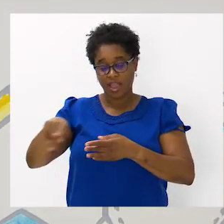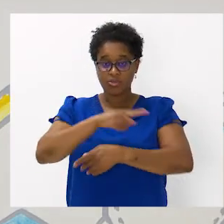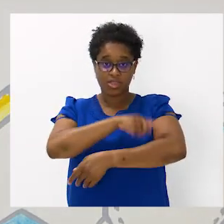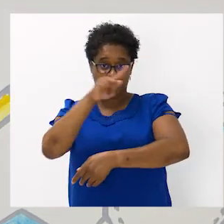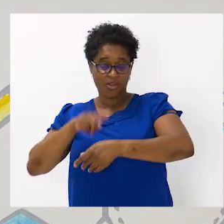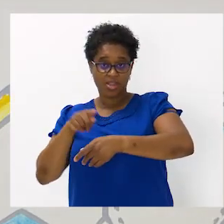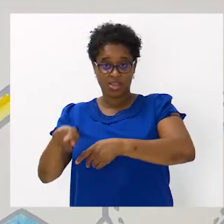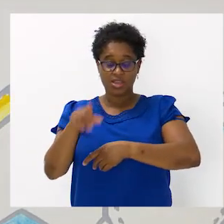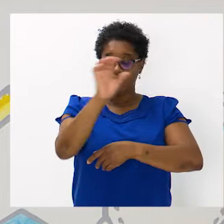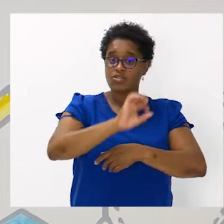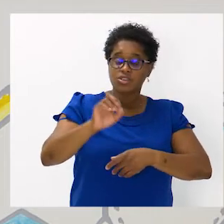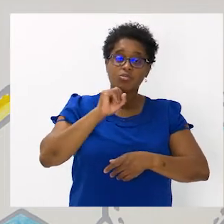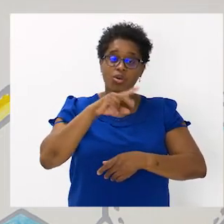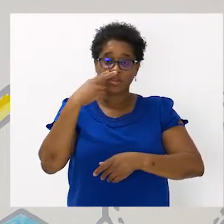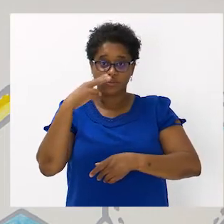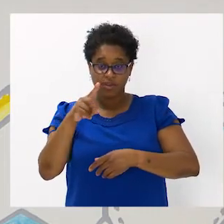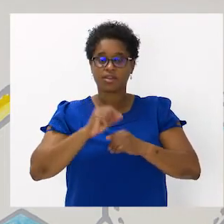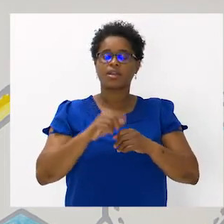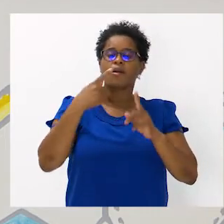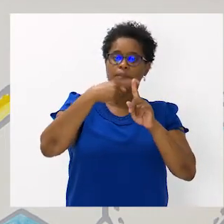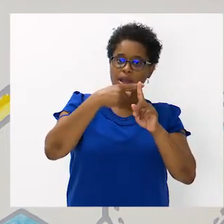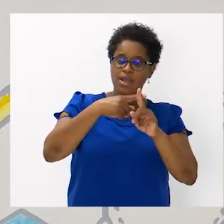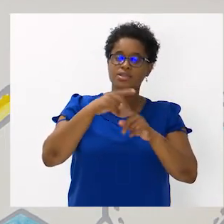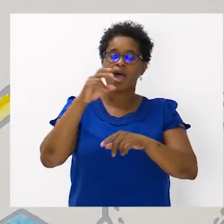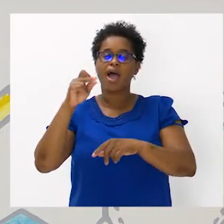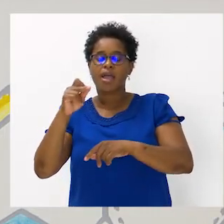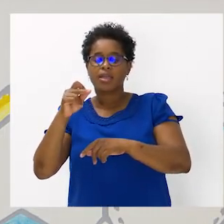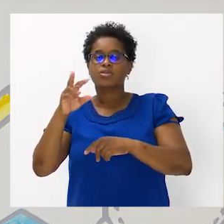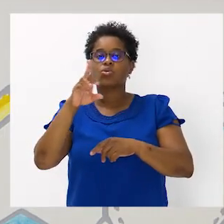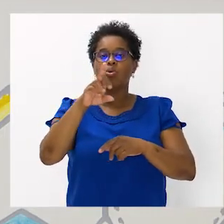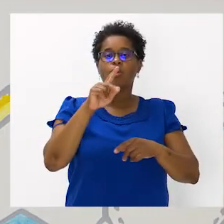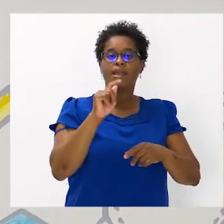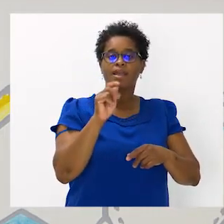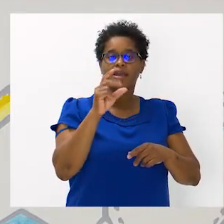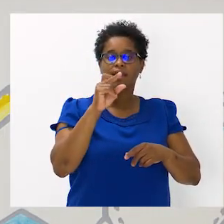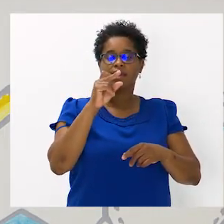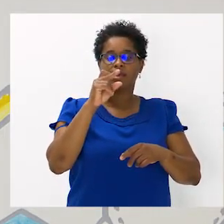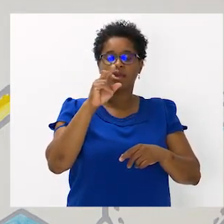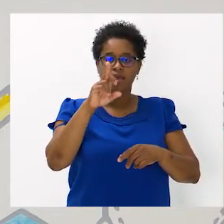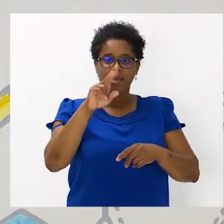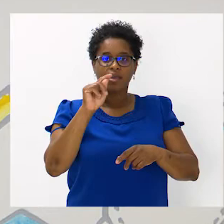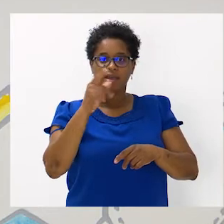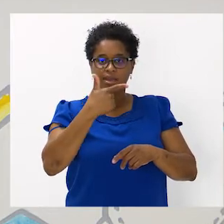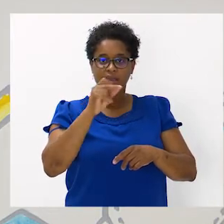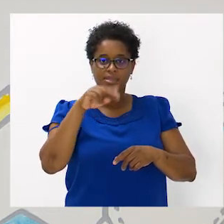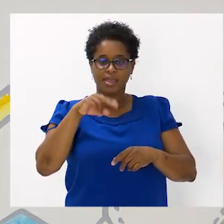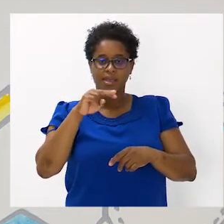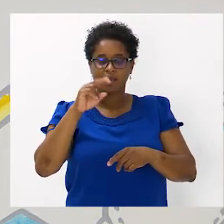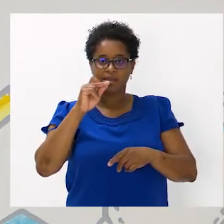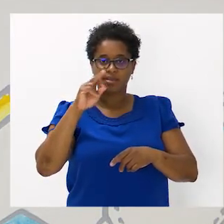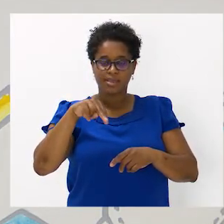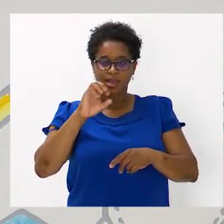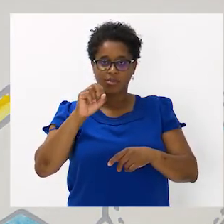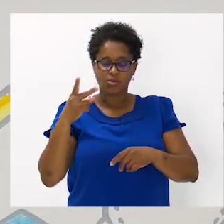aqui, vocês podem ver o triângulo, mais a área do retângulo. Então, pegando na área